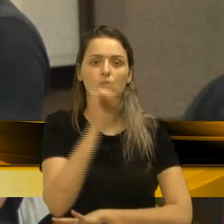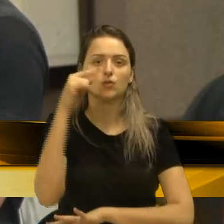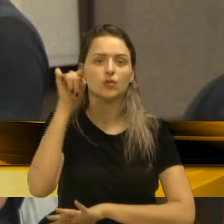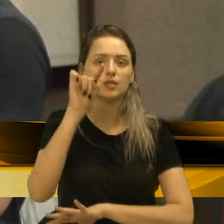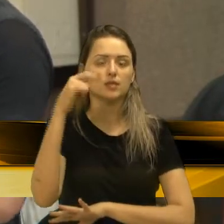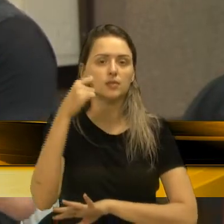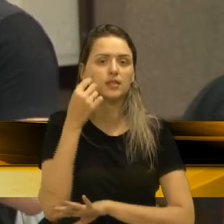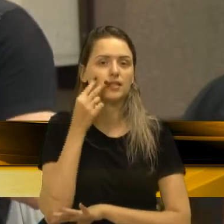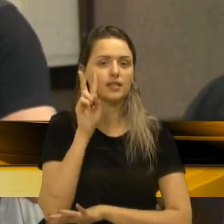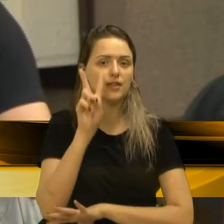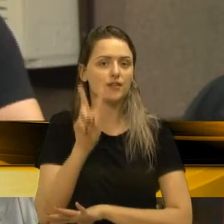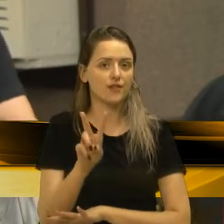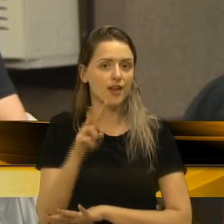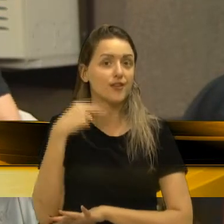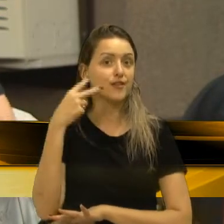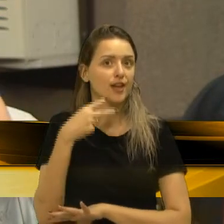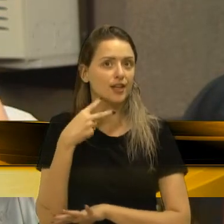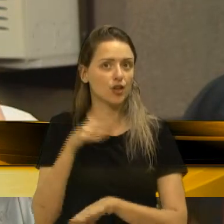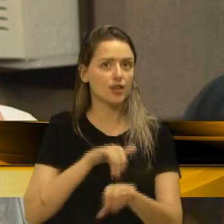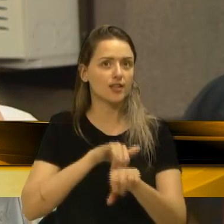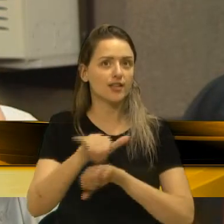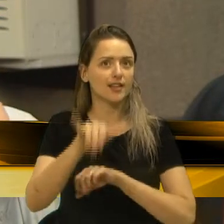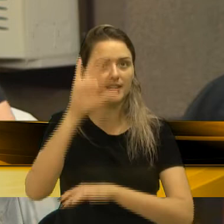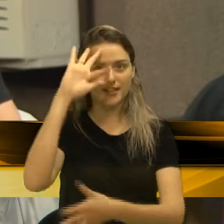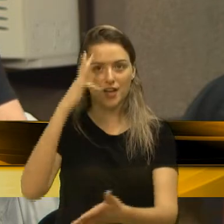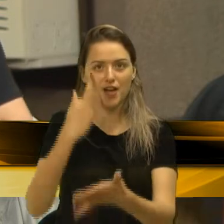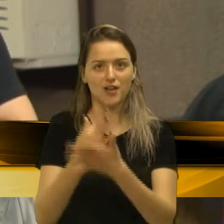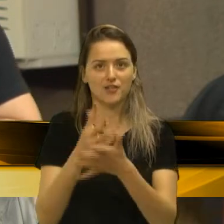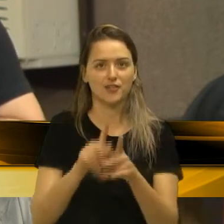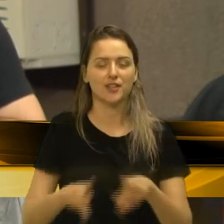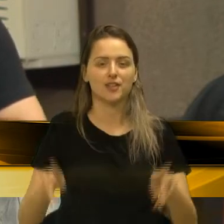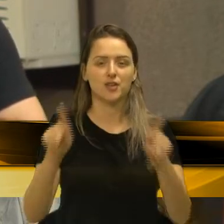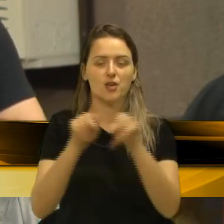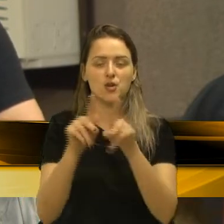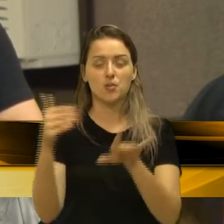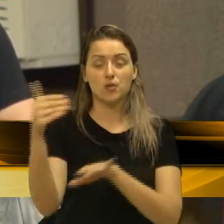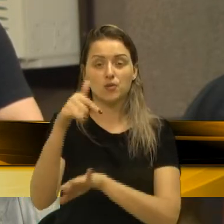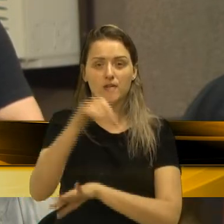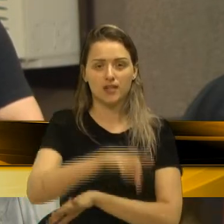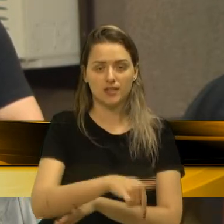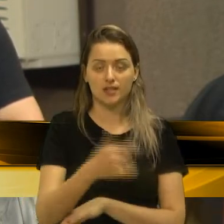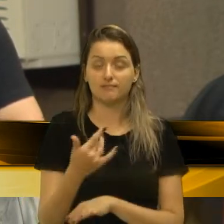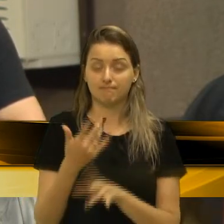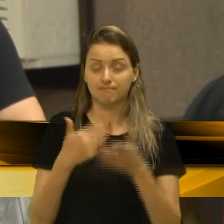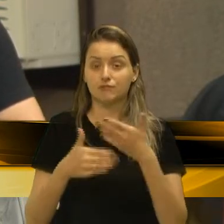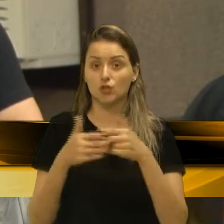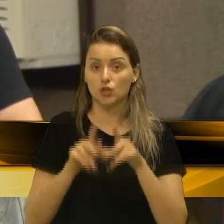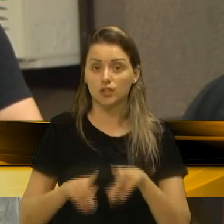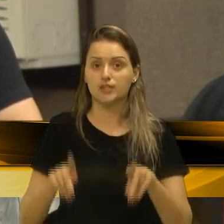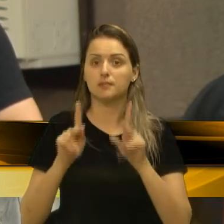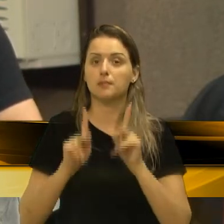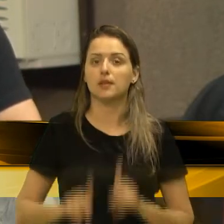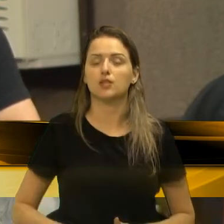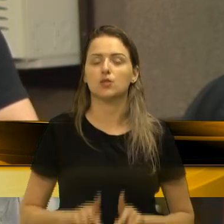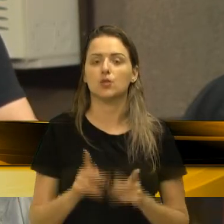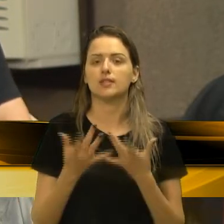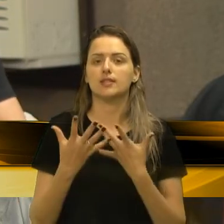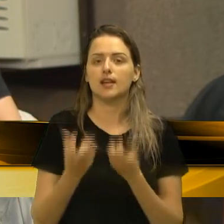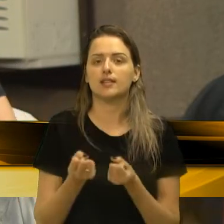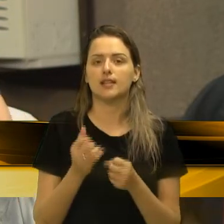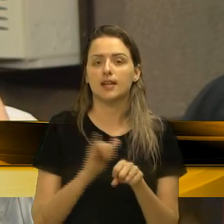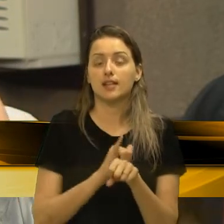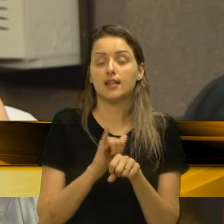esses vereadores que ludibriam a fé do povo para estar aqui, né? E aí essas pessoas que se manipulam a opinião